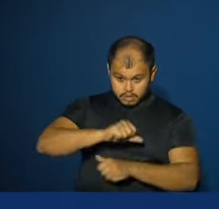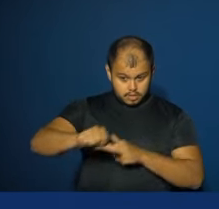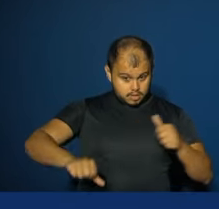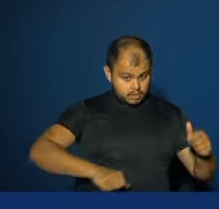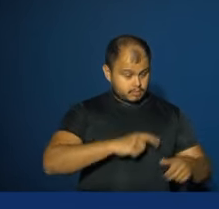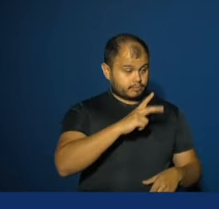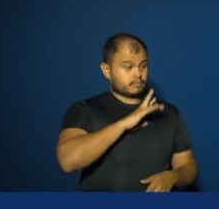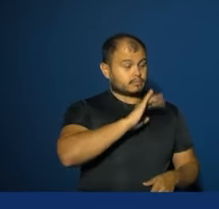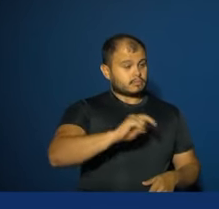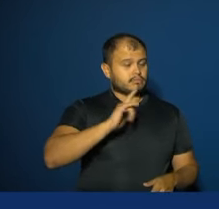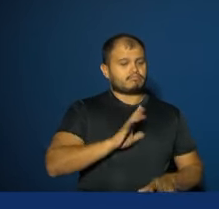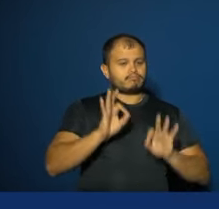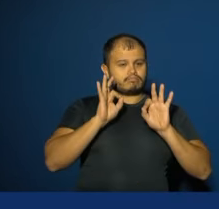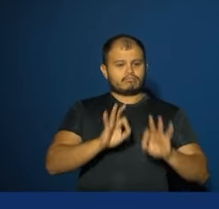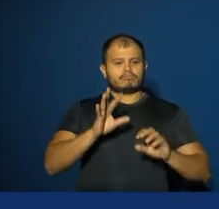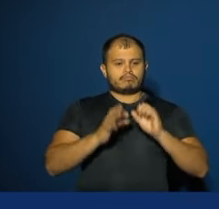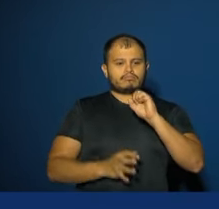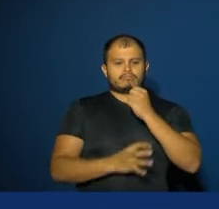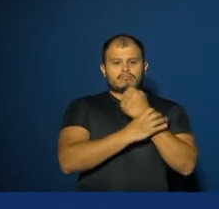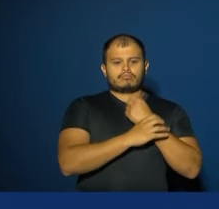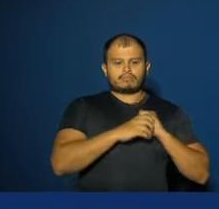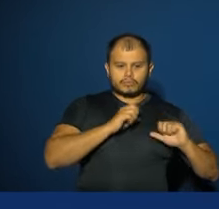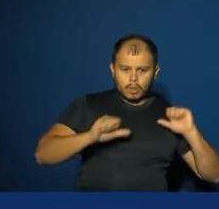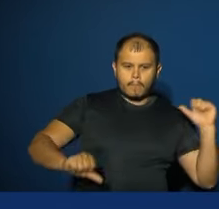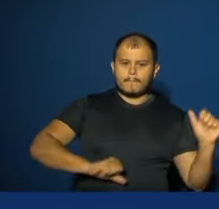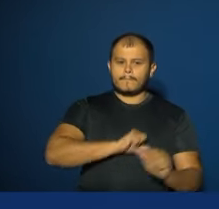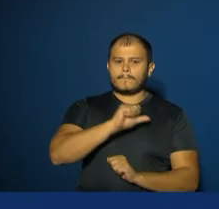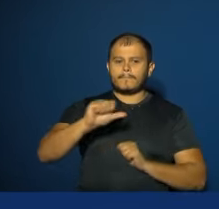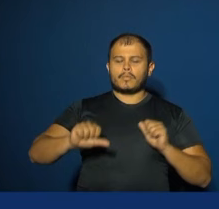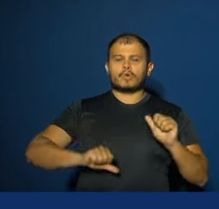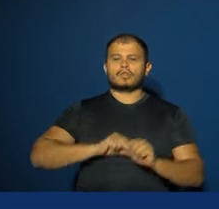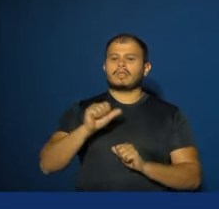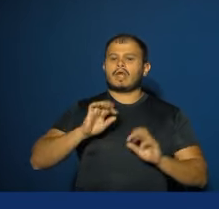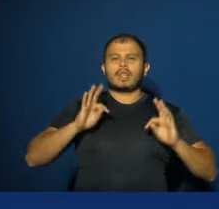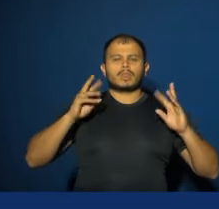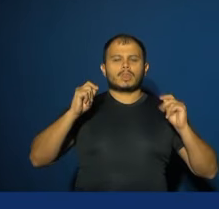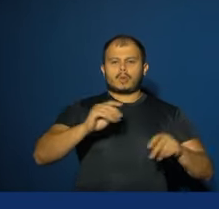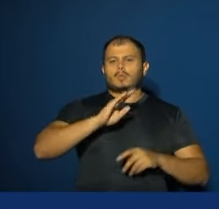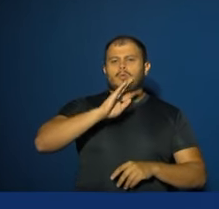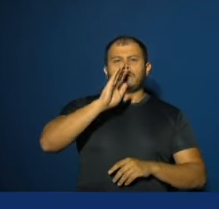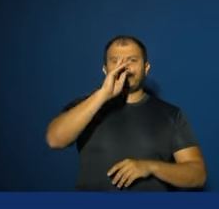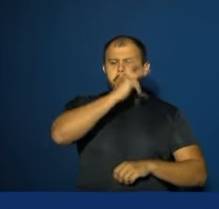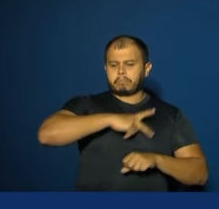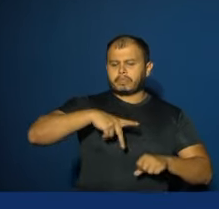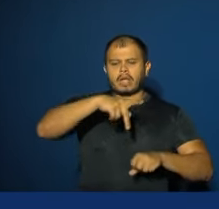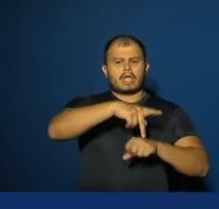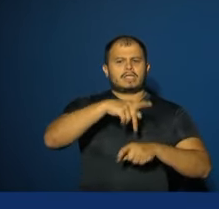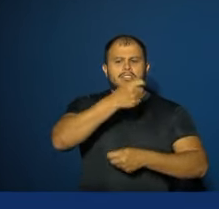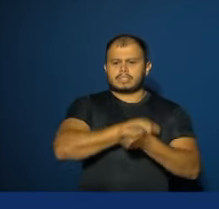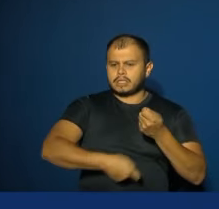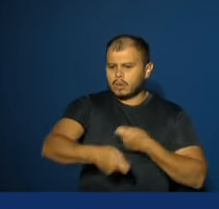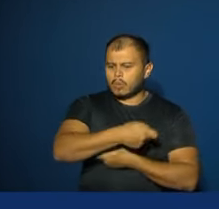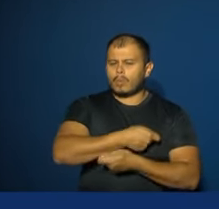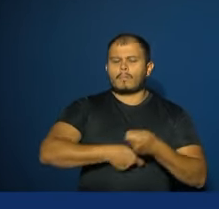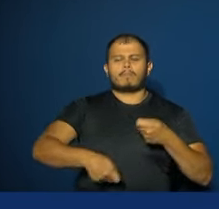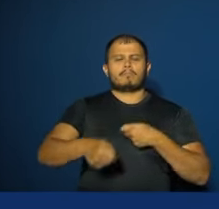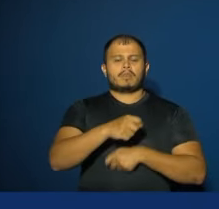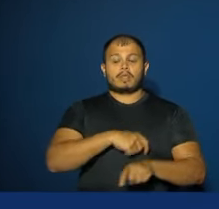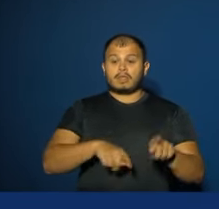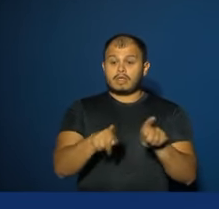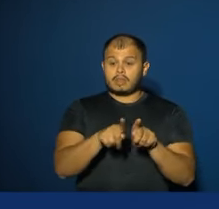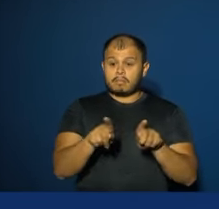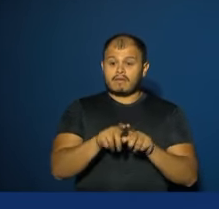irão seguramente mudar a vida do país, da economia, e